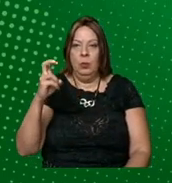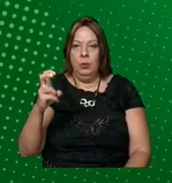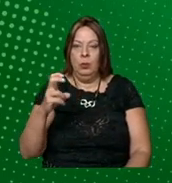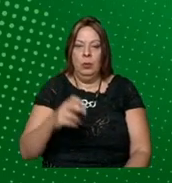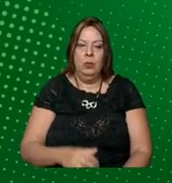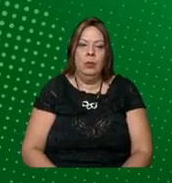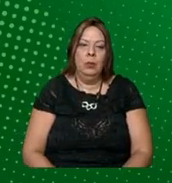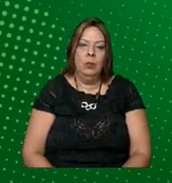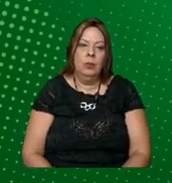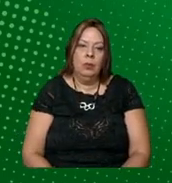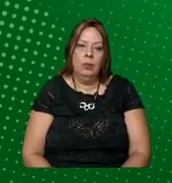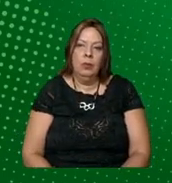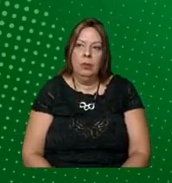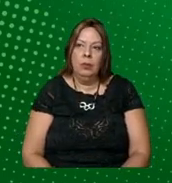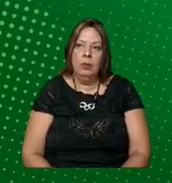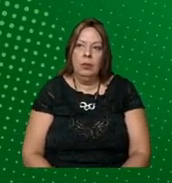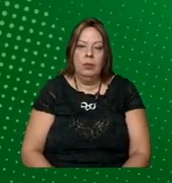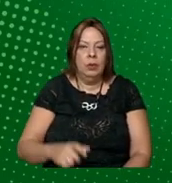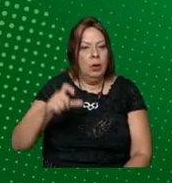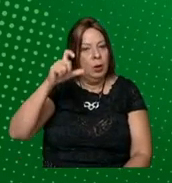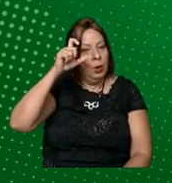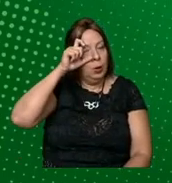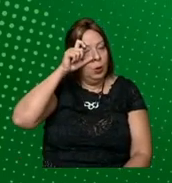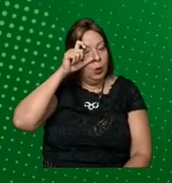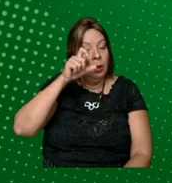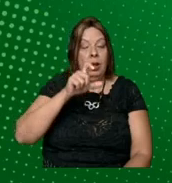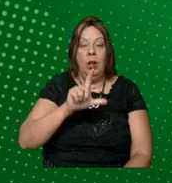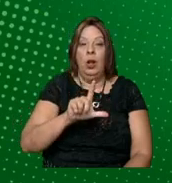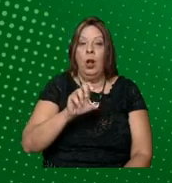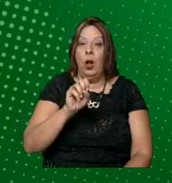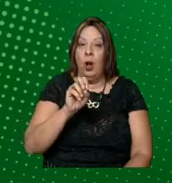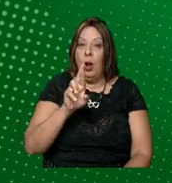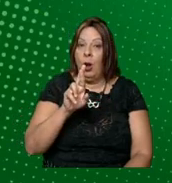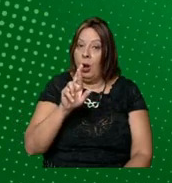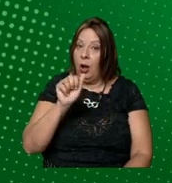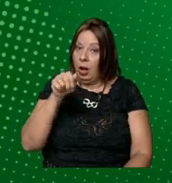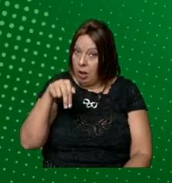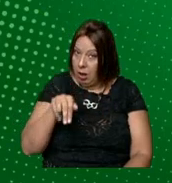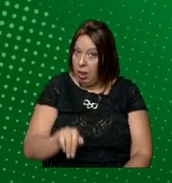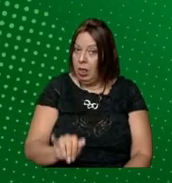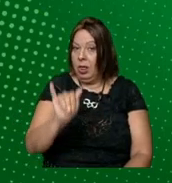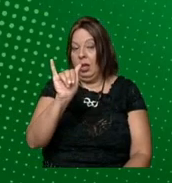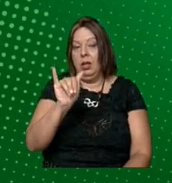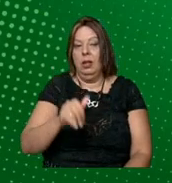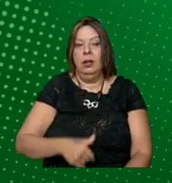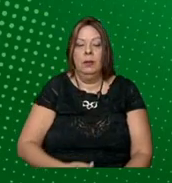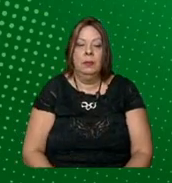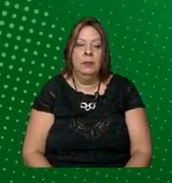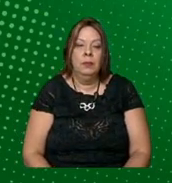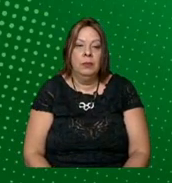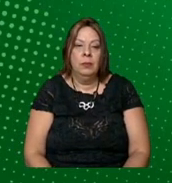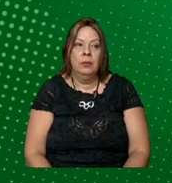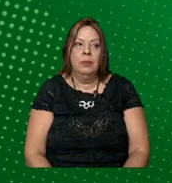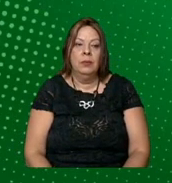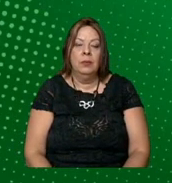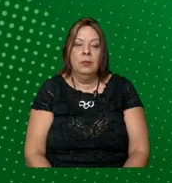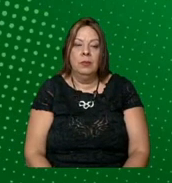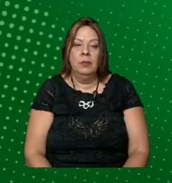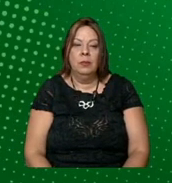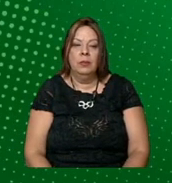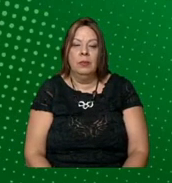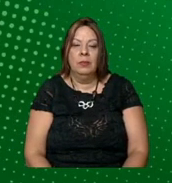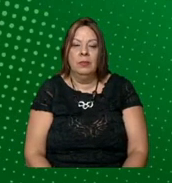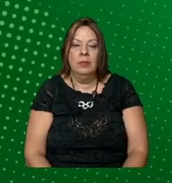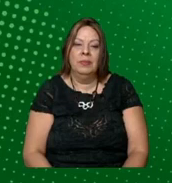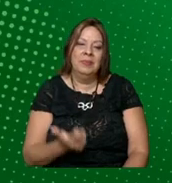613005, 613005, que a Lohane aqui de Aracaju adquiriu sem esforço, sem sair de casa, colocou lá R$3 no